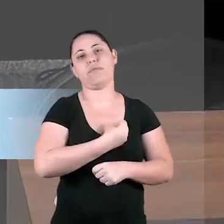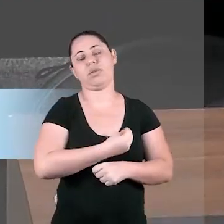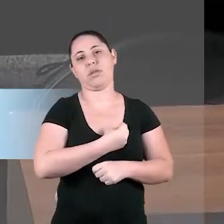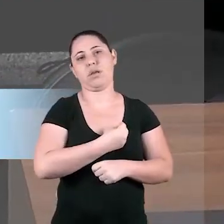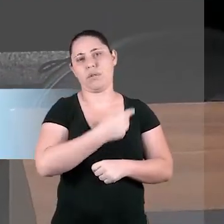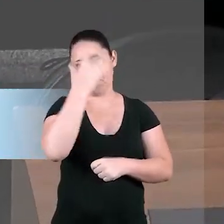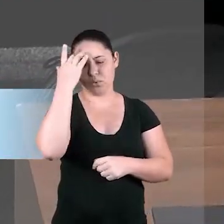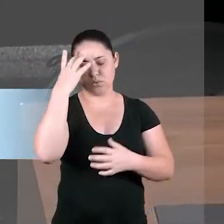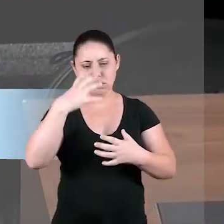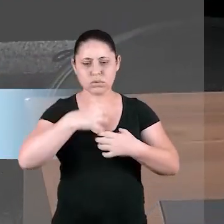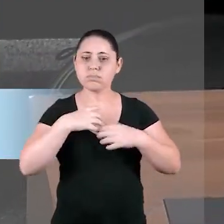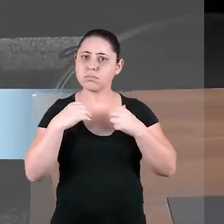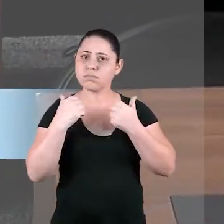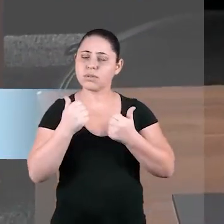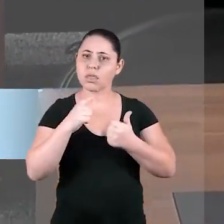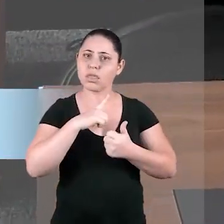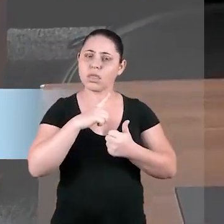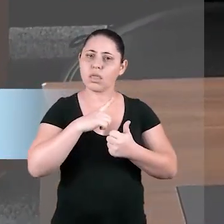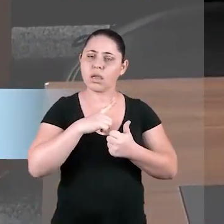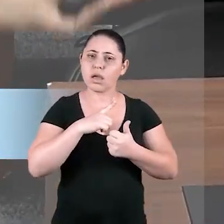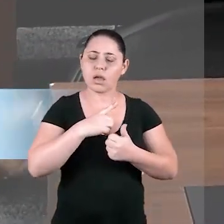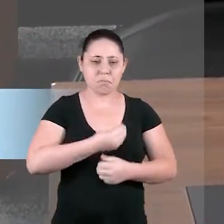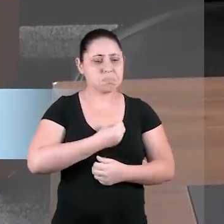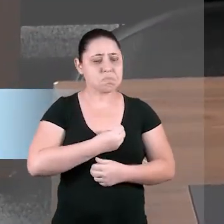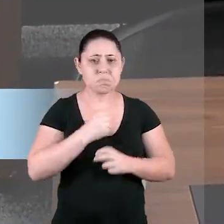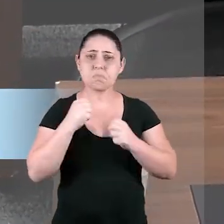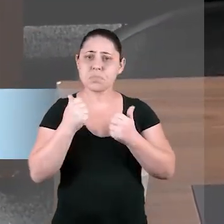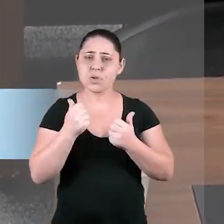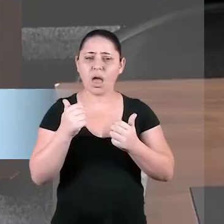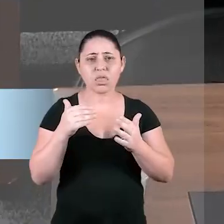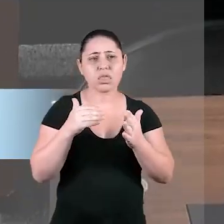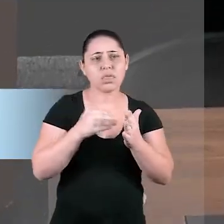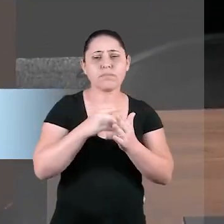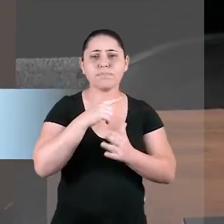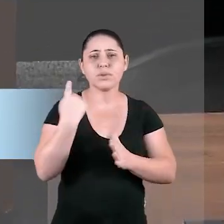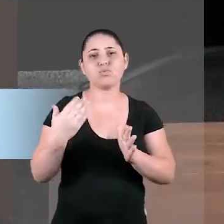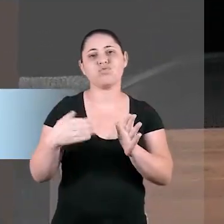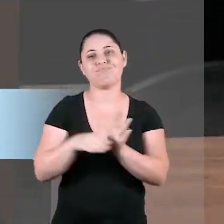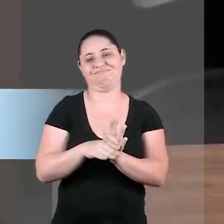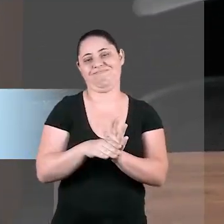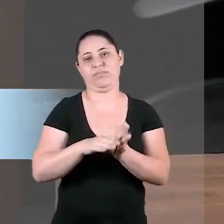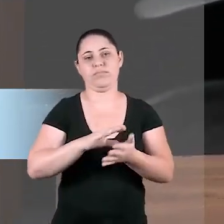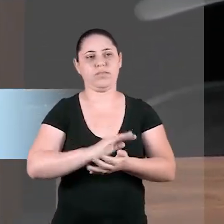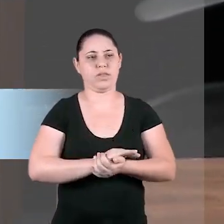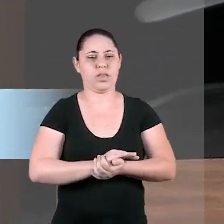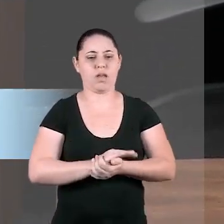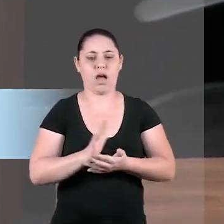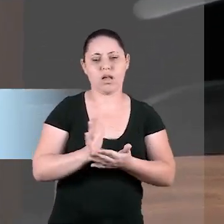para que ele se sinta bem e tenha qualidade até que a morte chegue. Então, igual fala, você